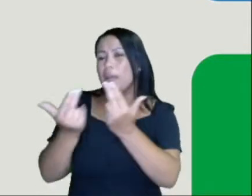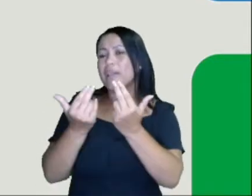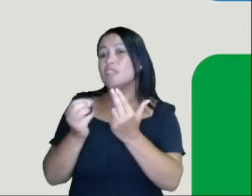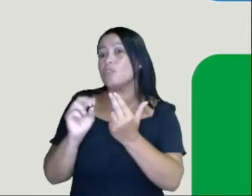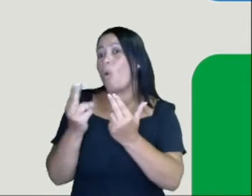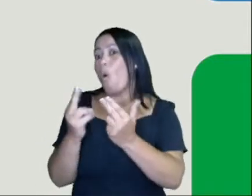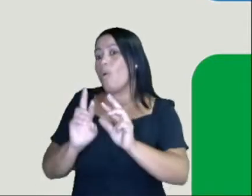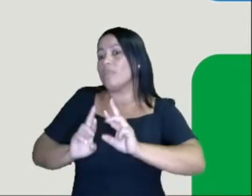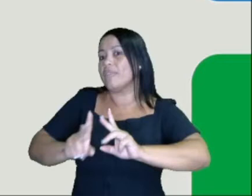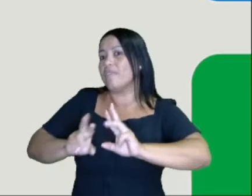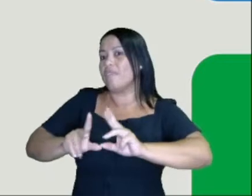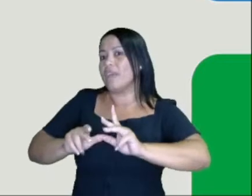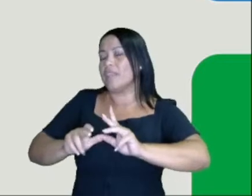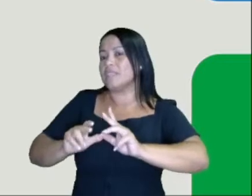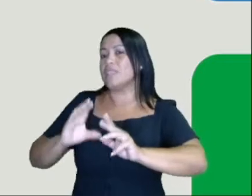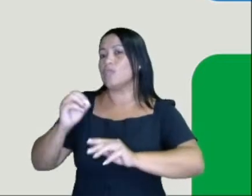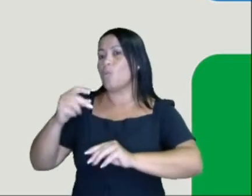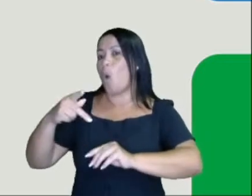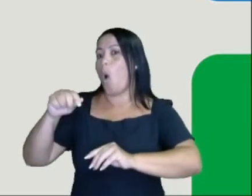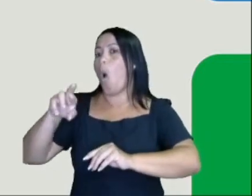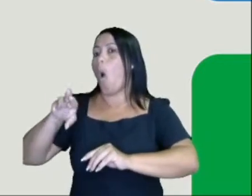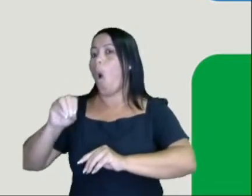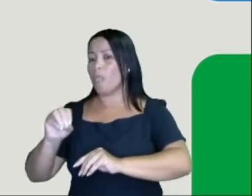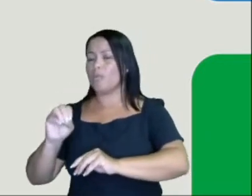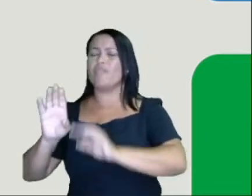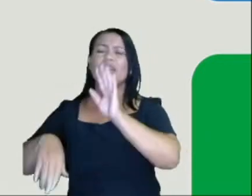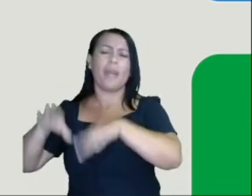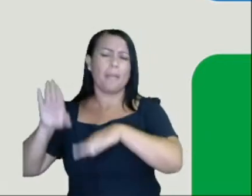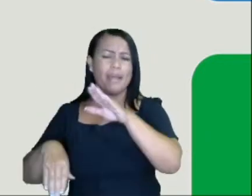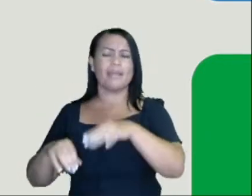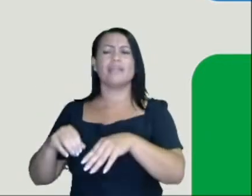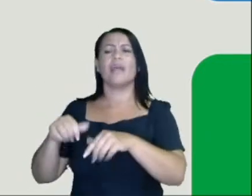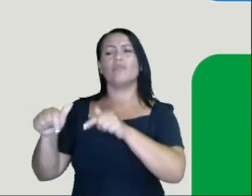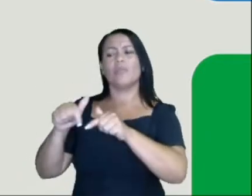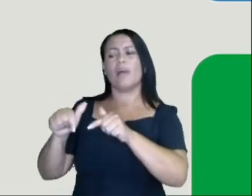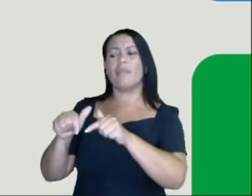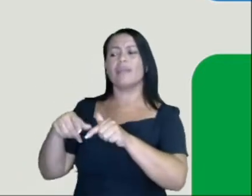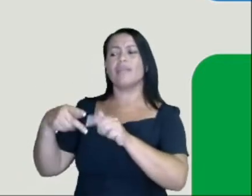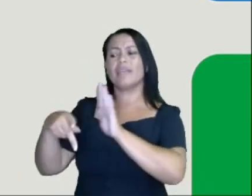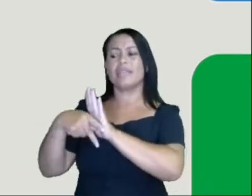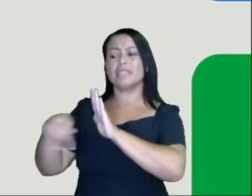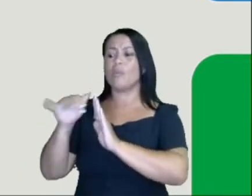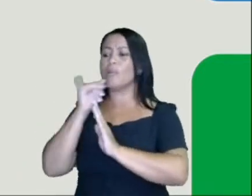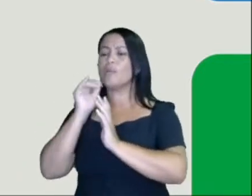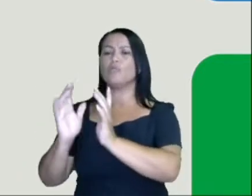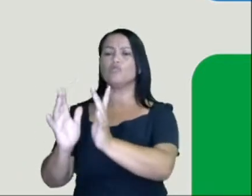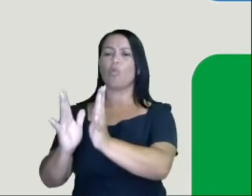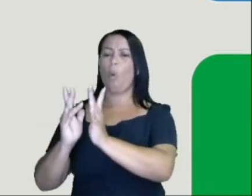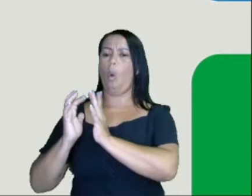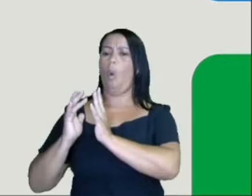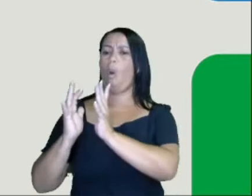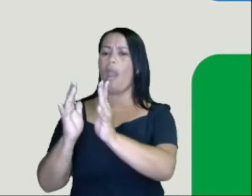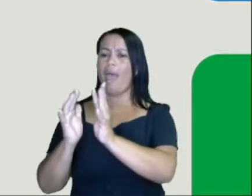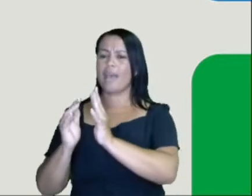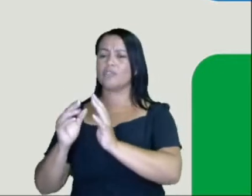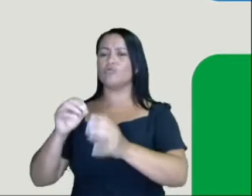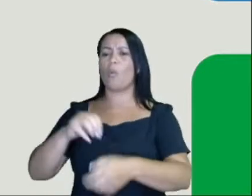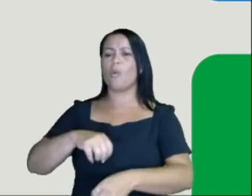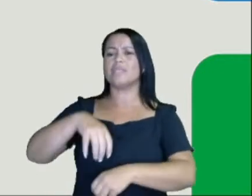seu corpo, de acordo com a atividade que eles desempenham. Um exemplo são os corais e as